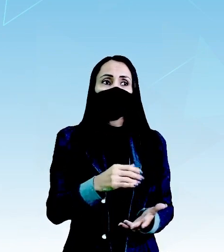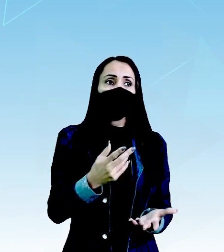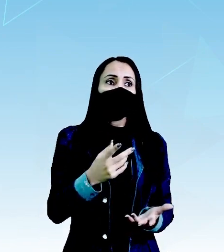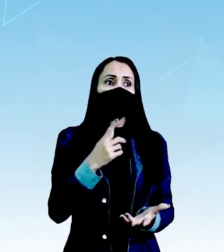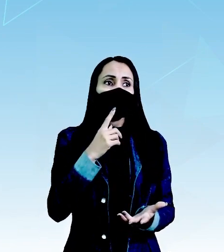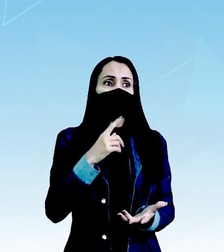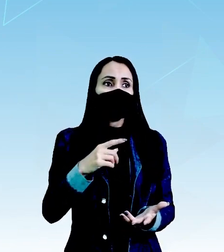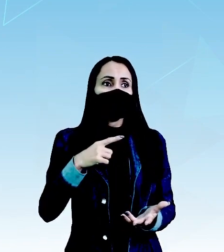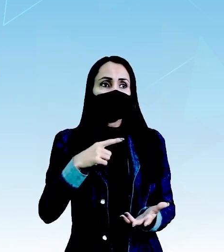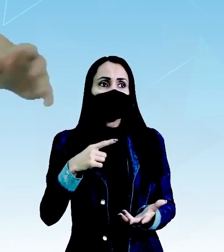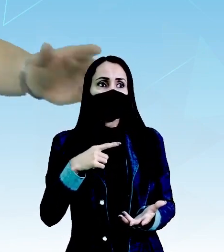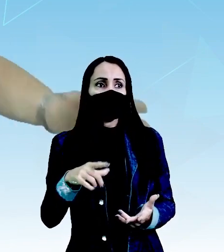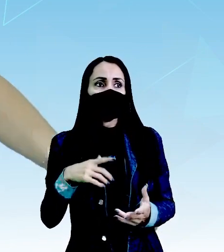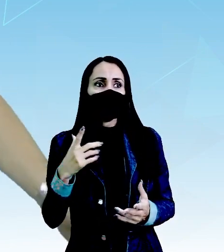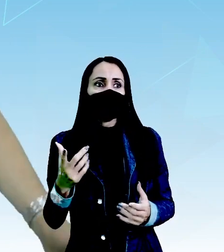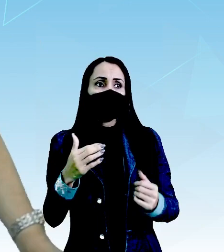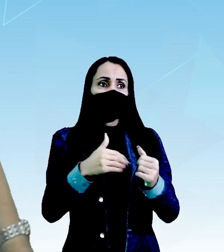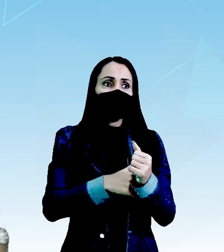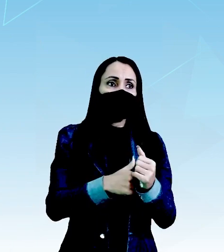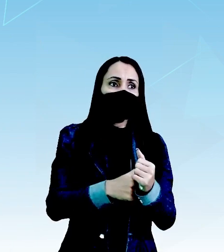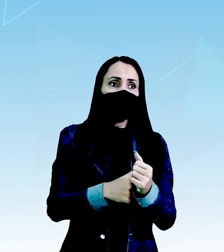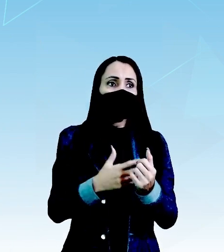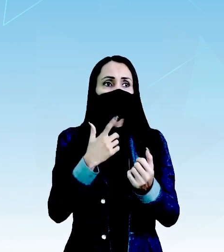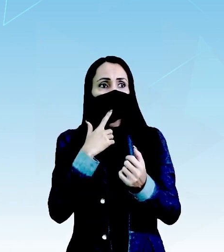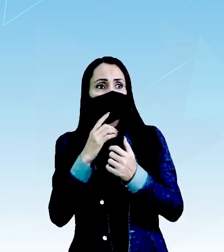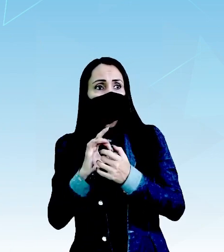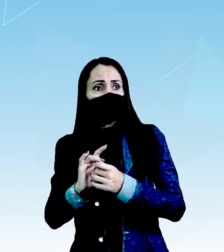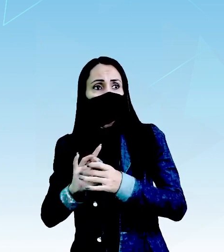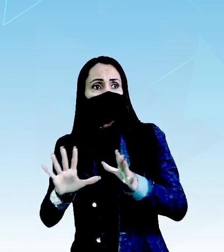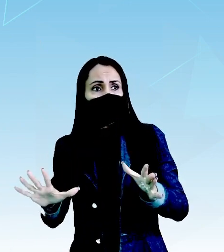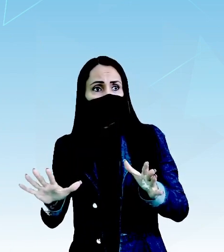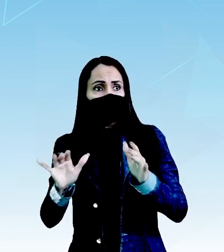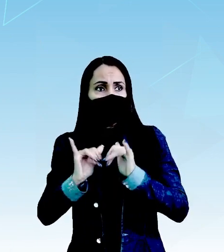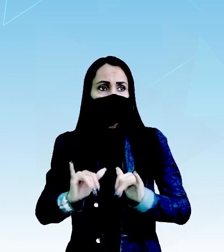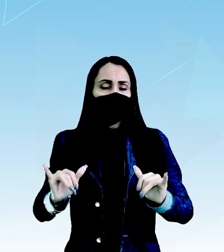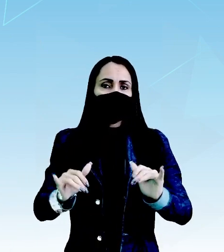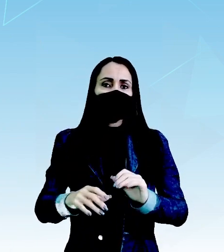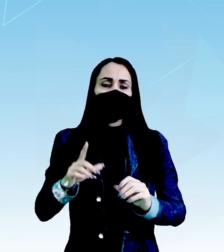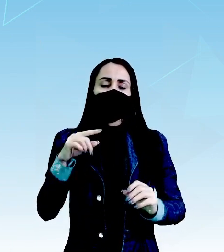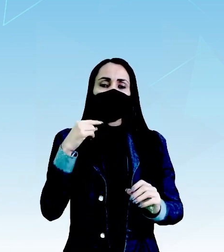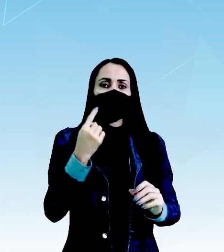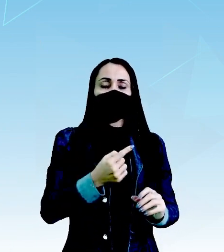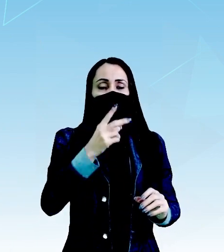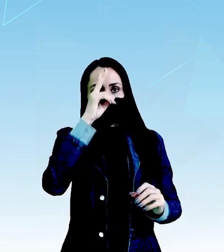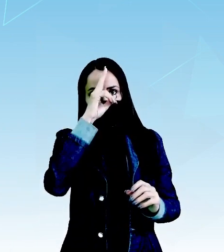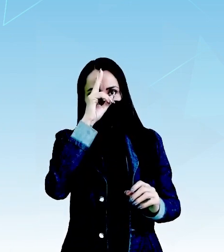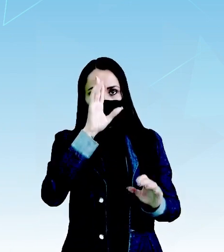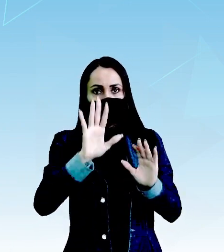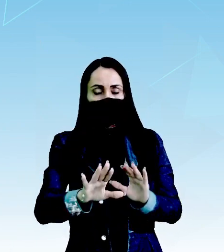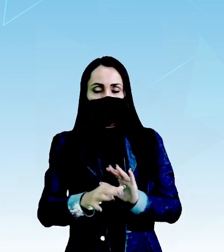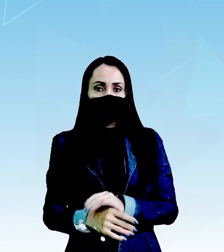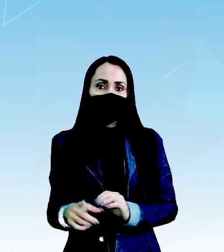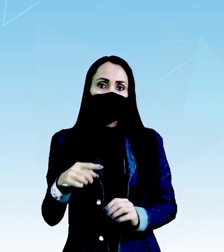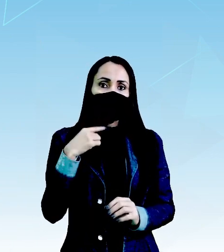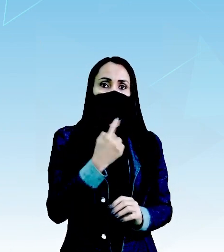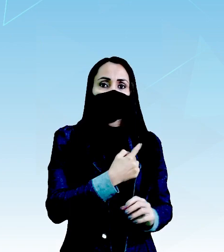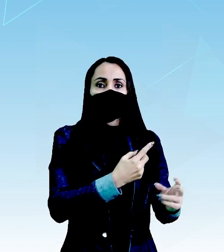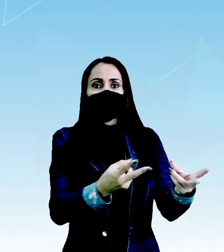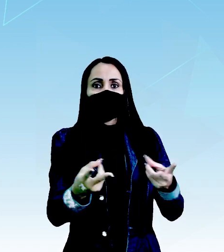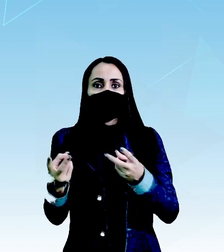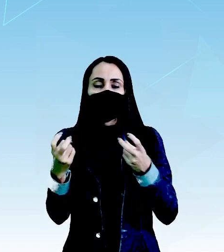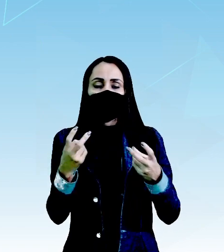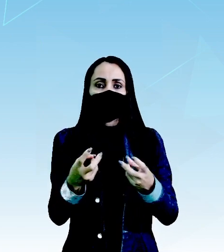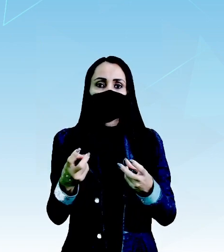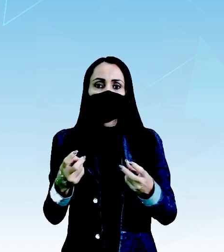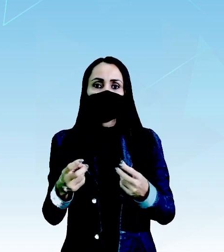Nós temos um pouco do implícito e da ambiguidade. Então vamos ver aqui. Lembrem-se de que nós percebemos uma